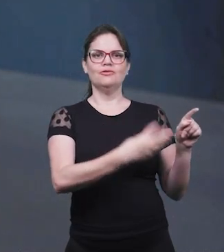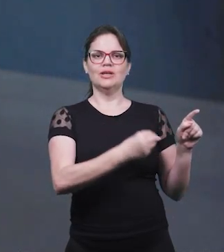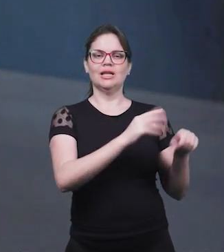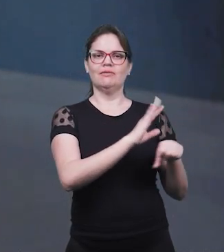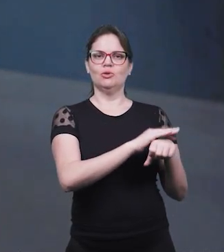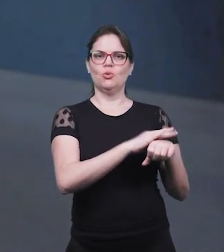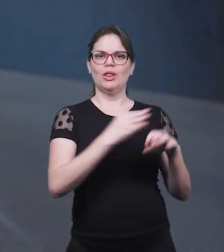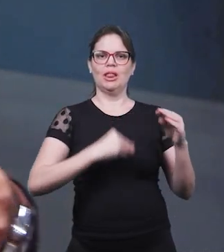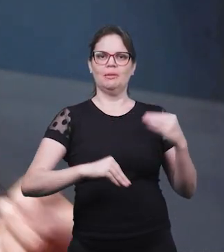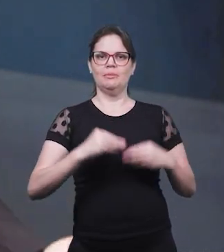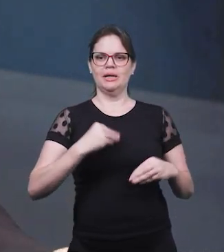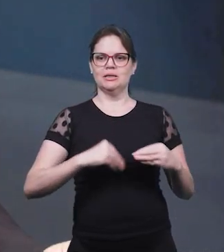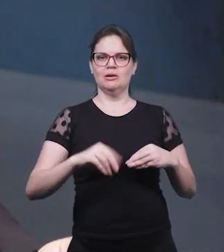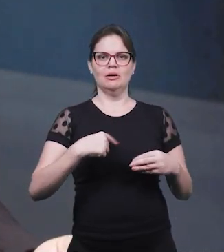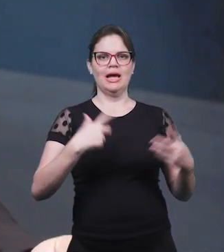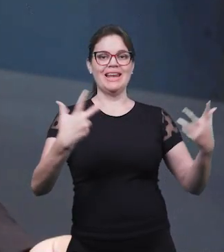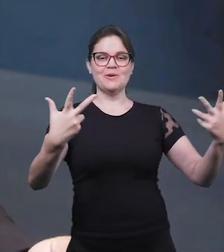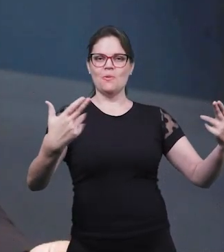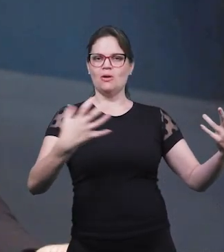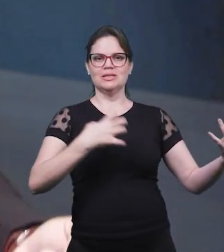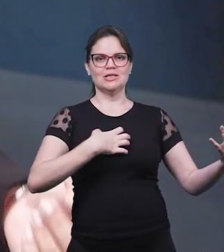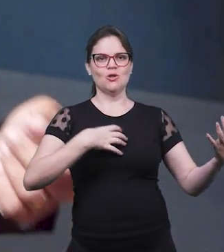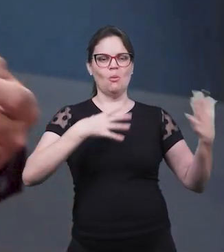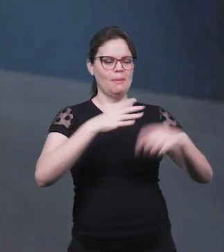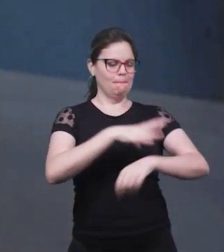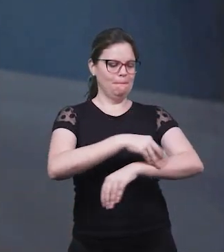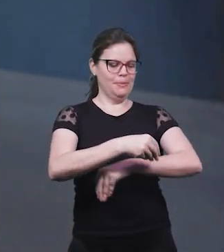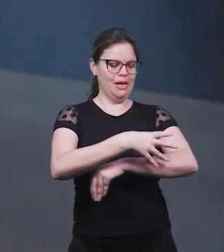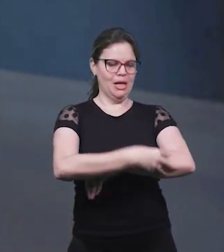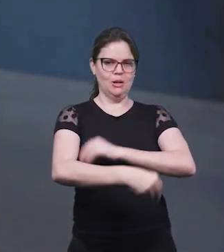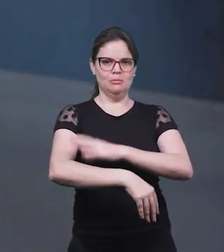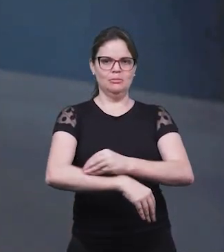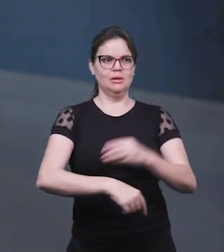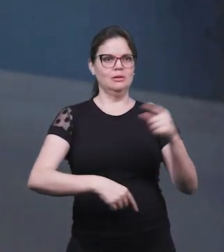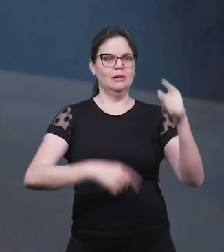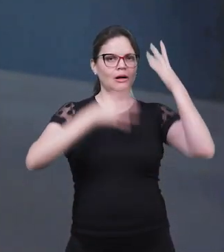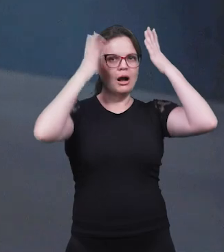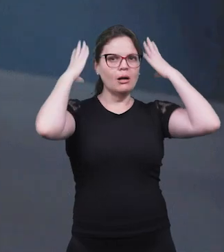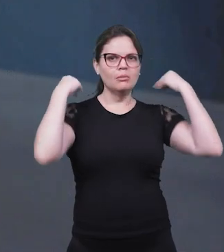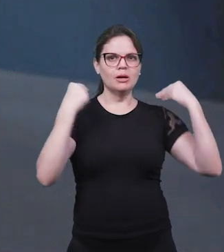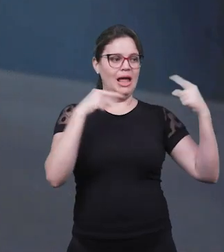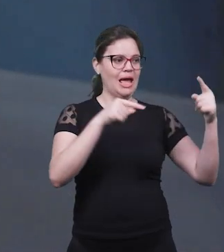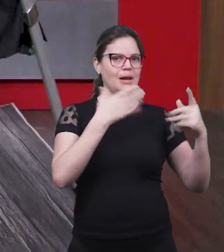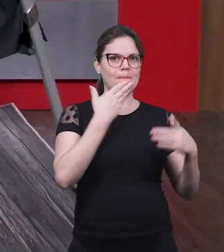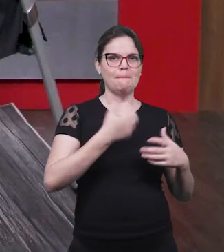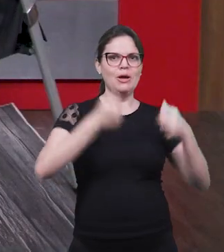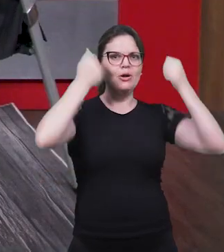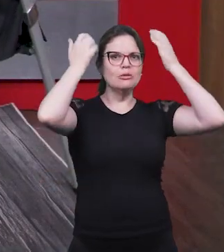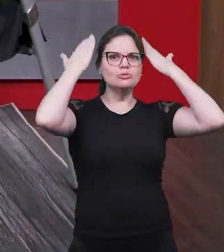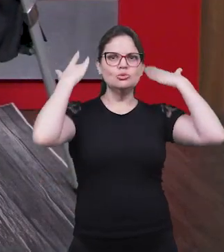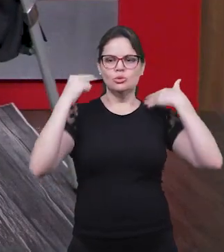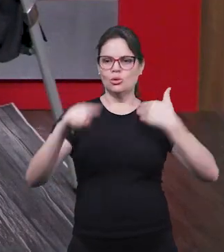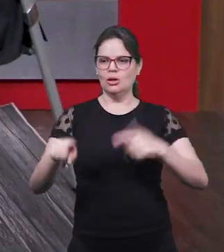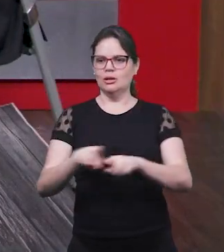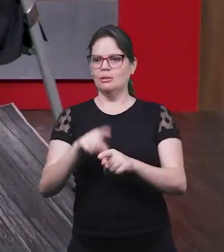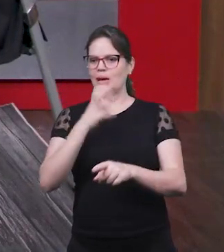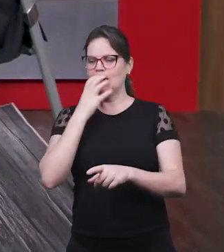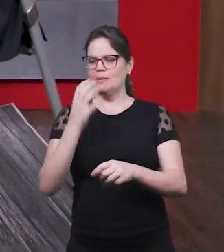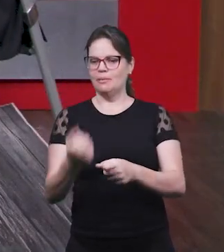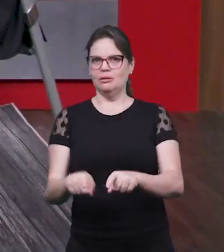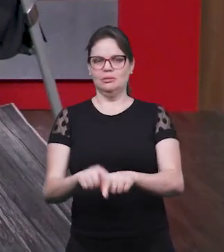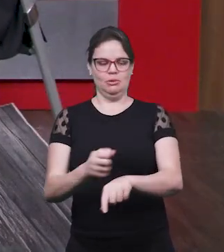estava passando, apresentava o mesmo sintoma. E quando ela melhorava, o animal também melhorava. Que coisa, né? Tem